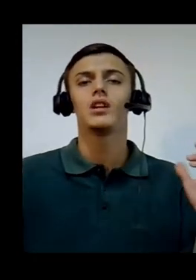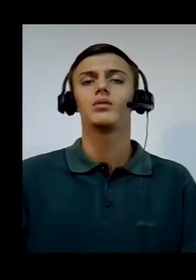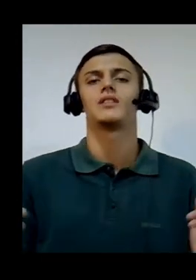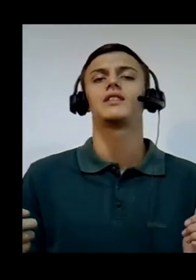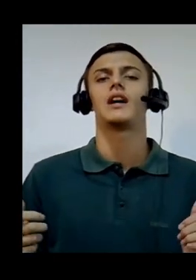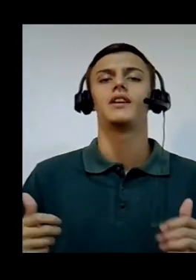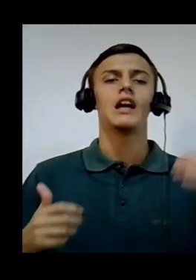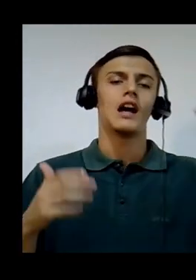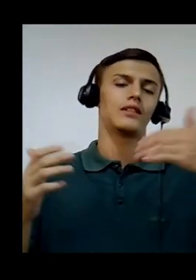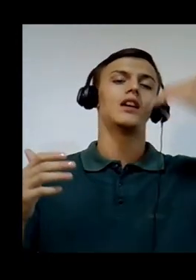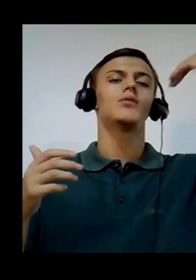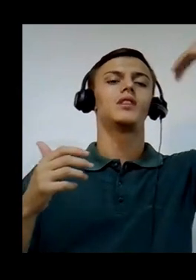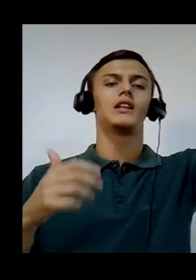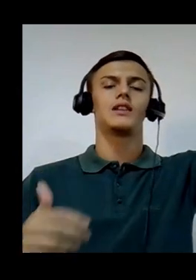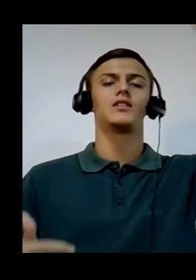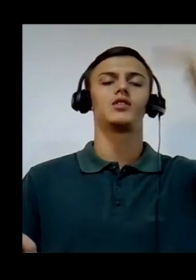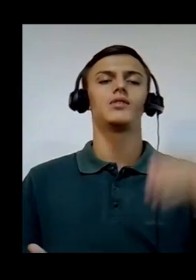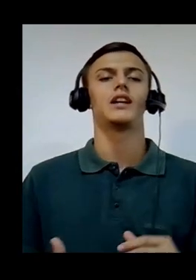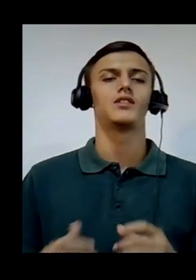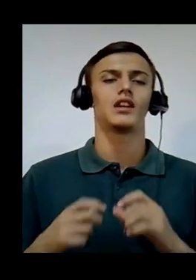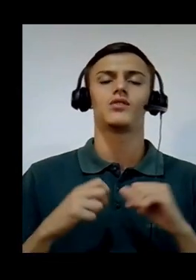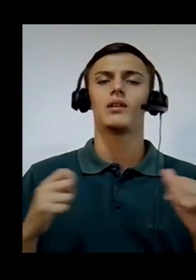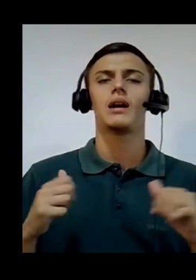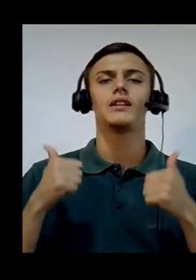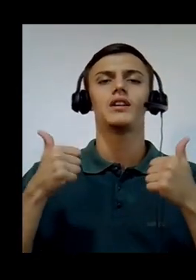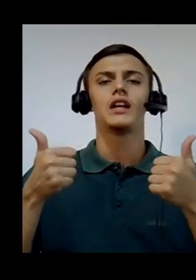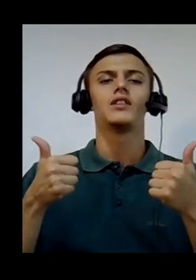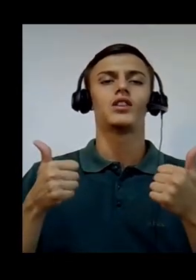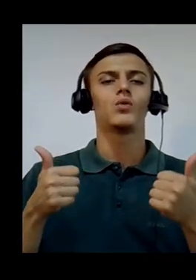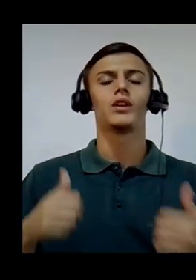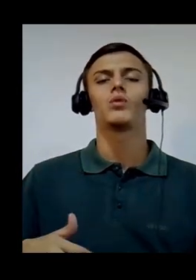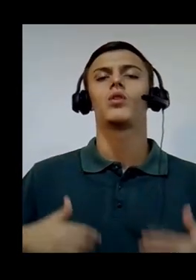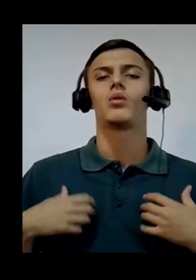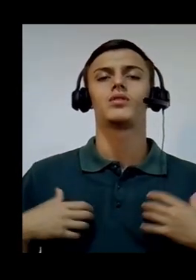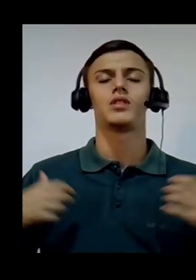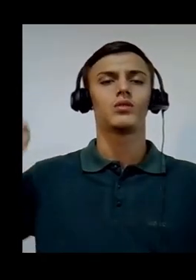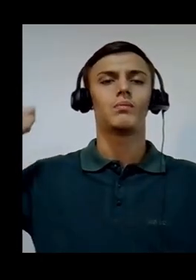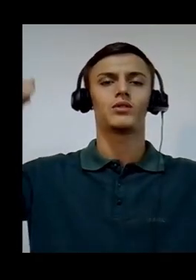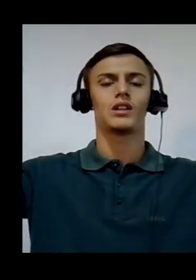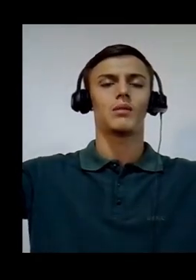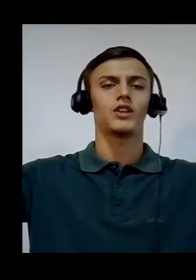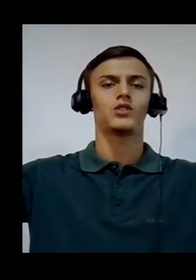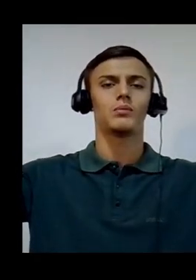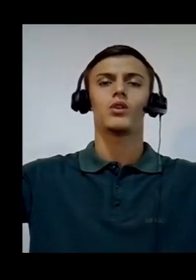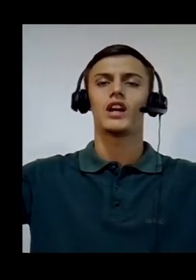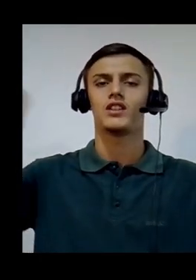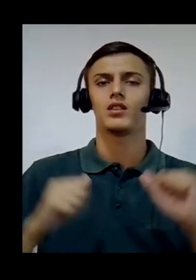de equipe segurando essa escada até você realizar essa atividade. Se ela estiver amarrada, tranquilo,